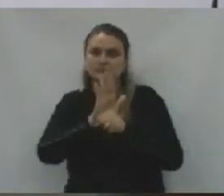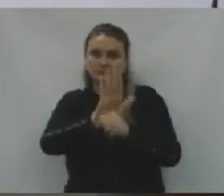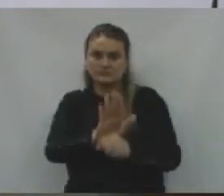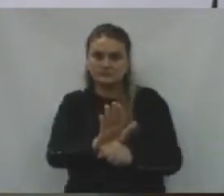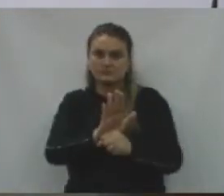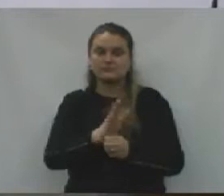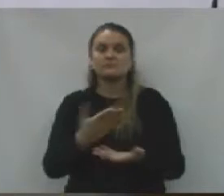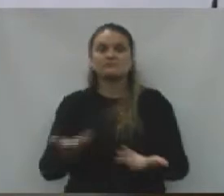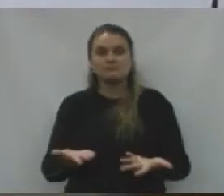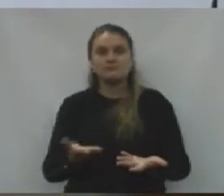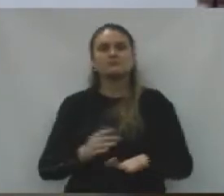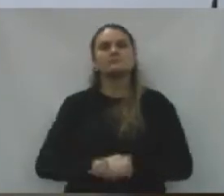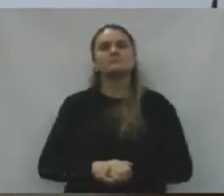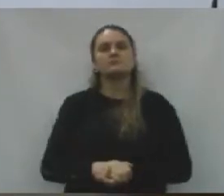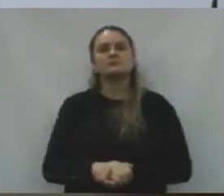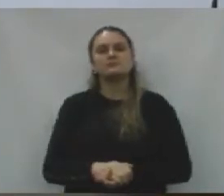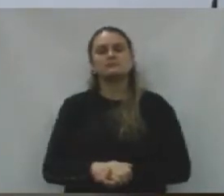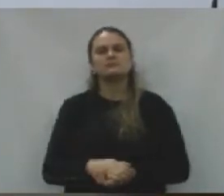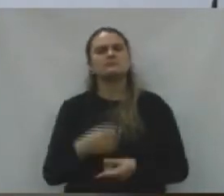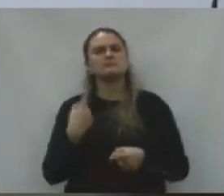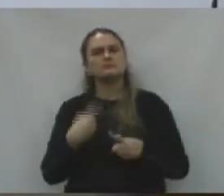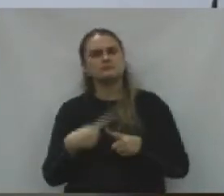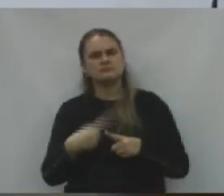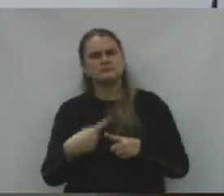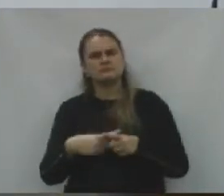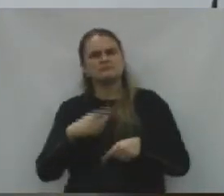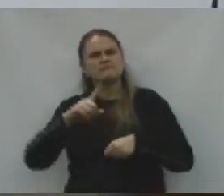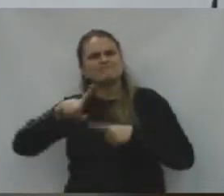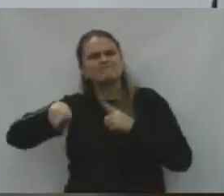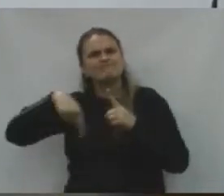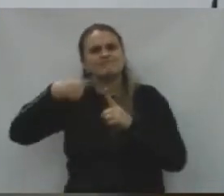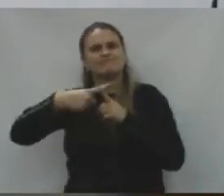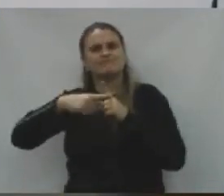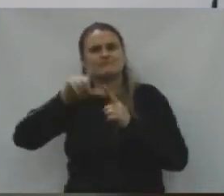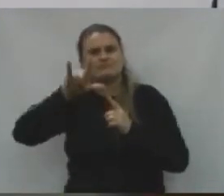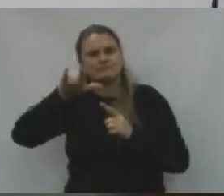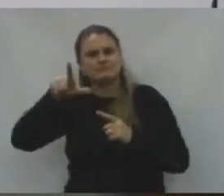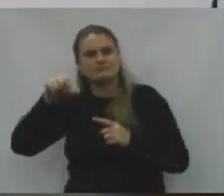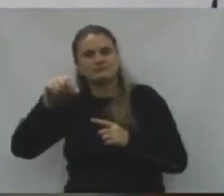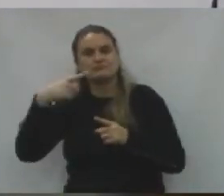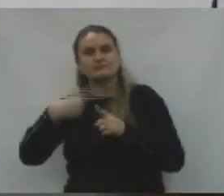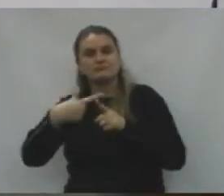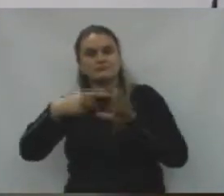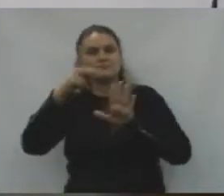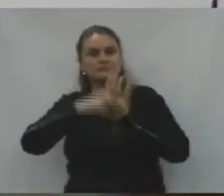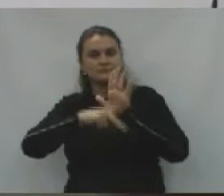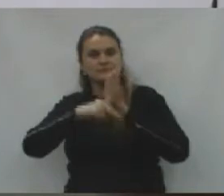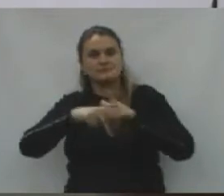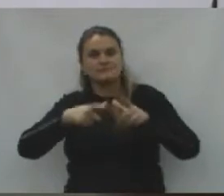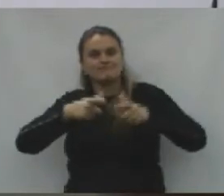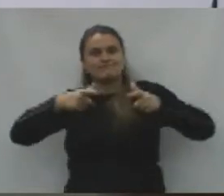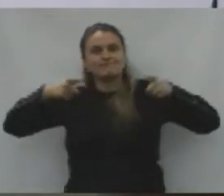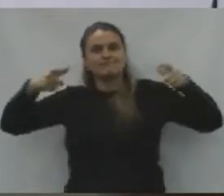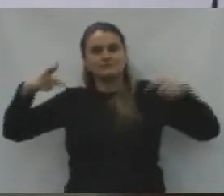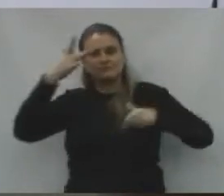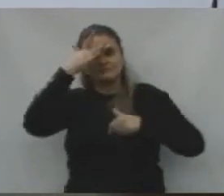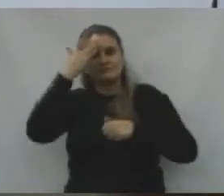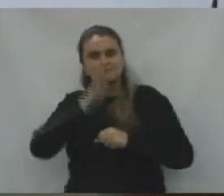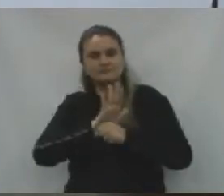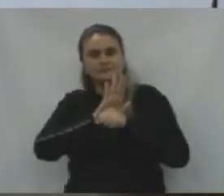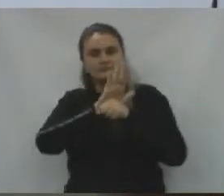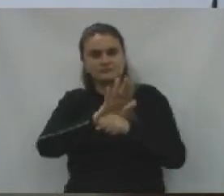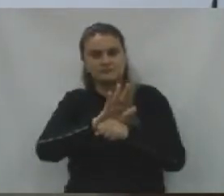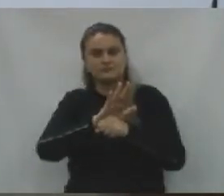parcerias. Poxa, Alisson, mas por que aumenta isso? Aumenta porque o projeto cresce, porque a ação é